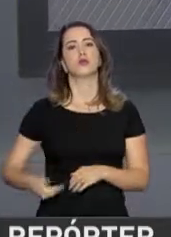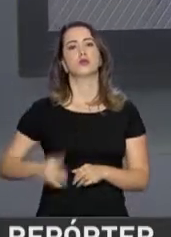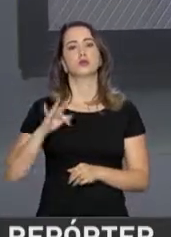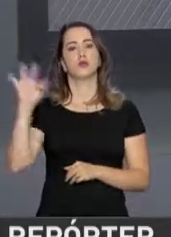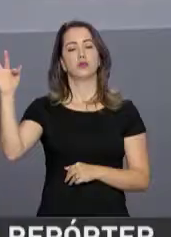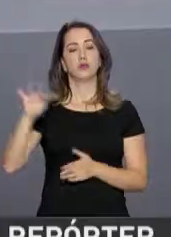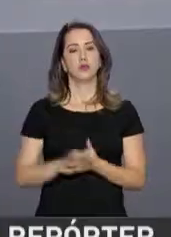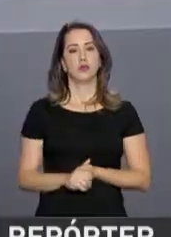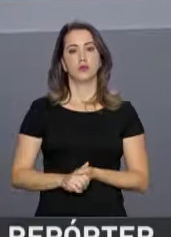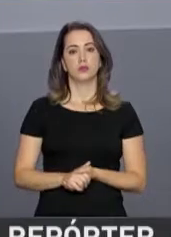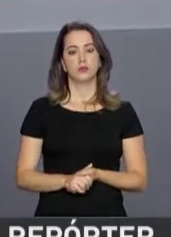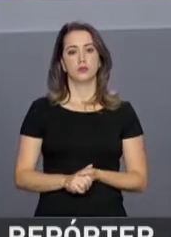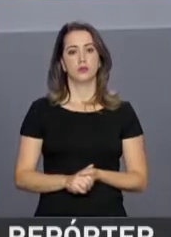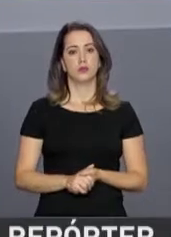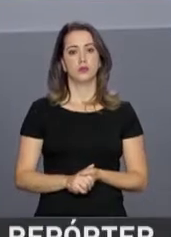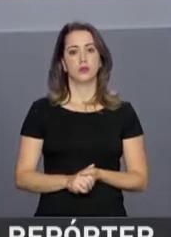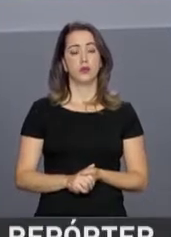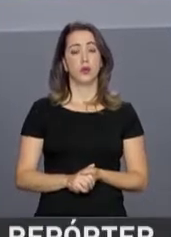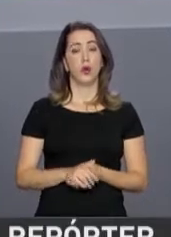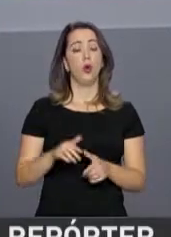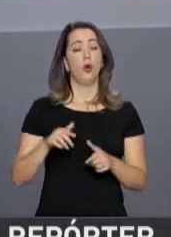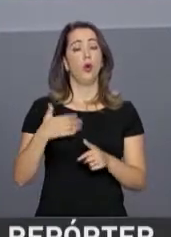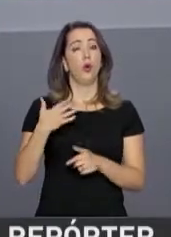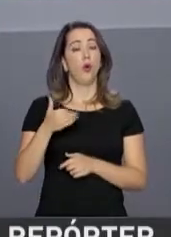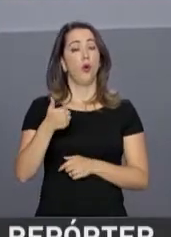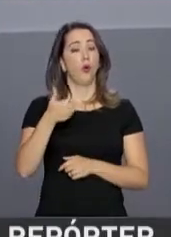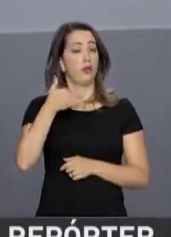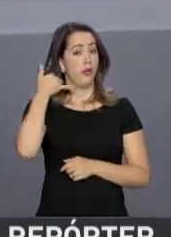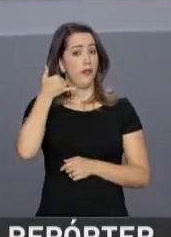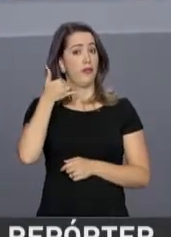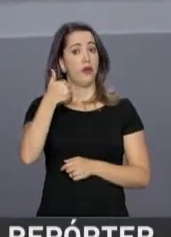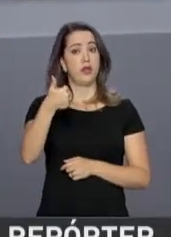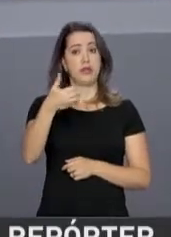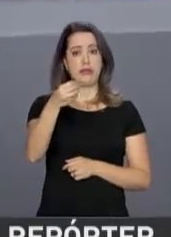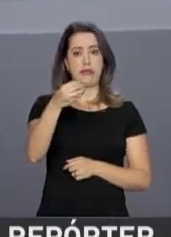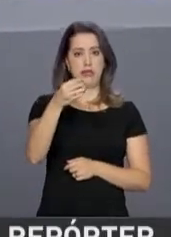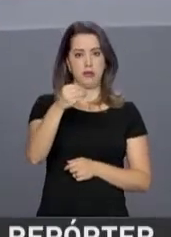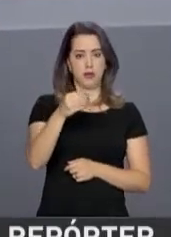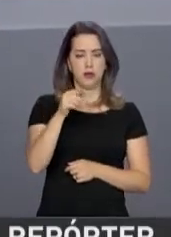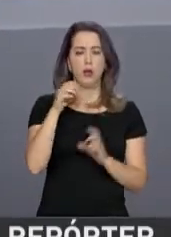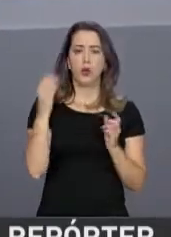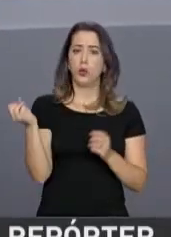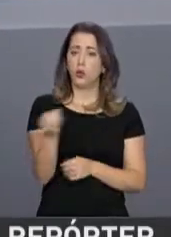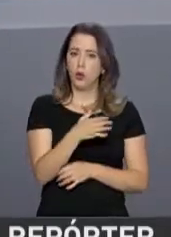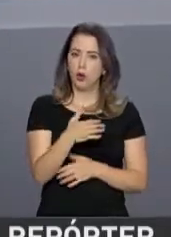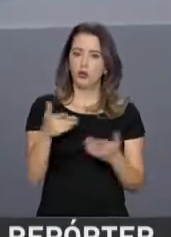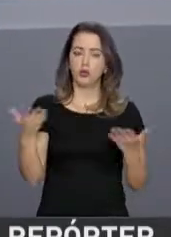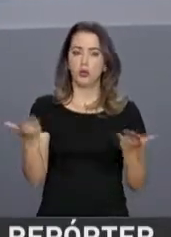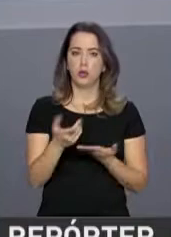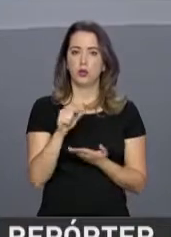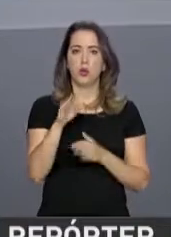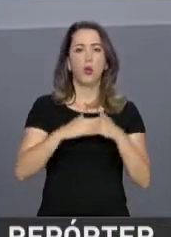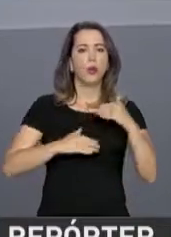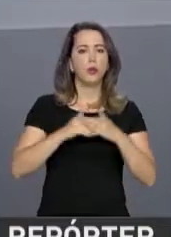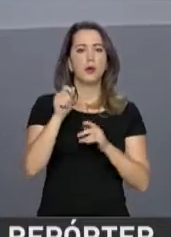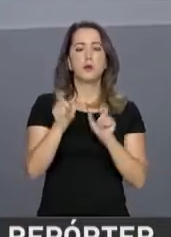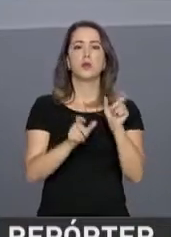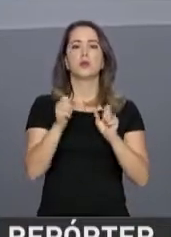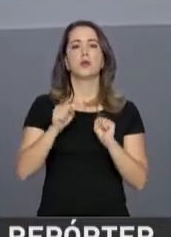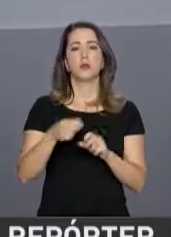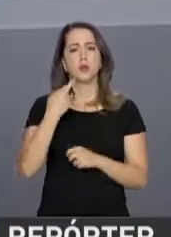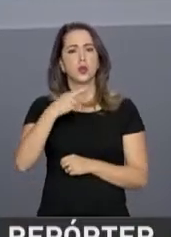federal o serviço disque 100 ganhou uma nova função agora qualquer pessoa também pode